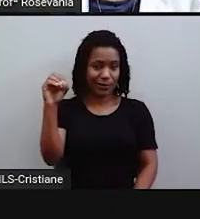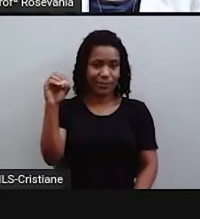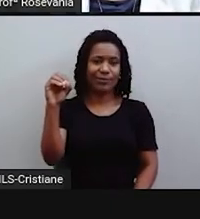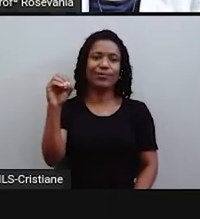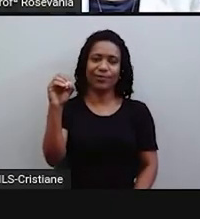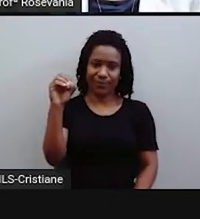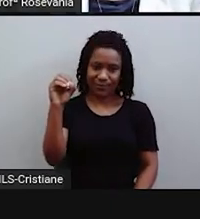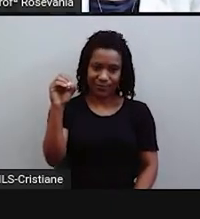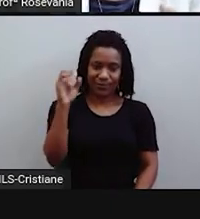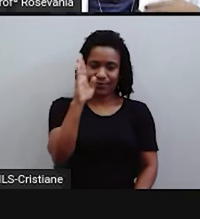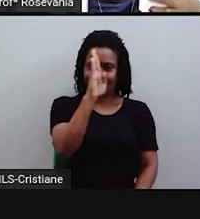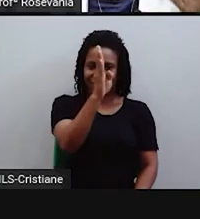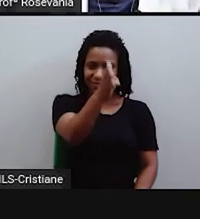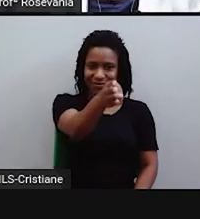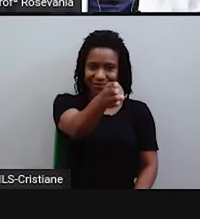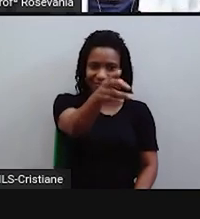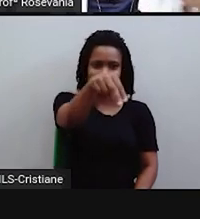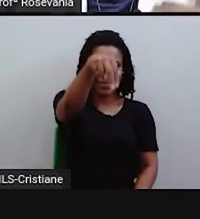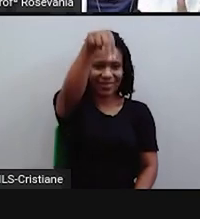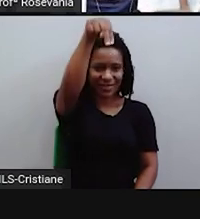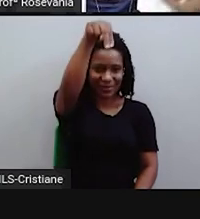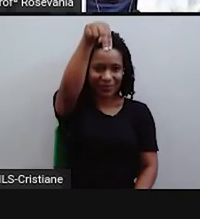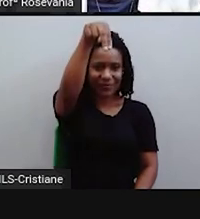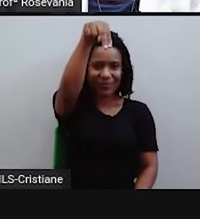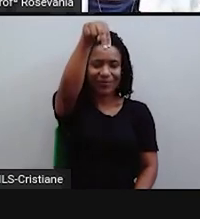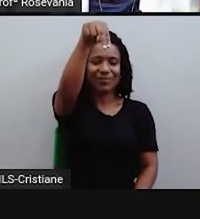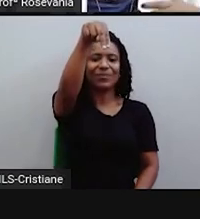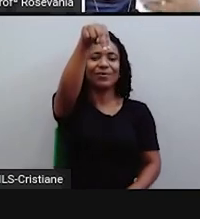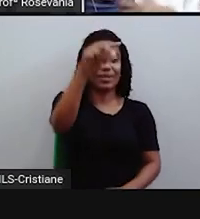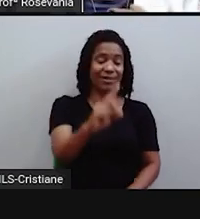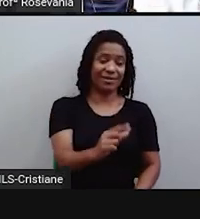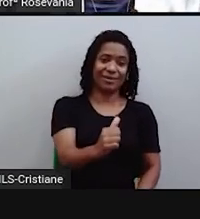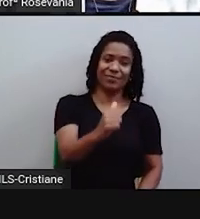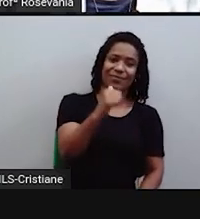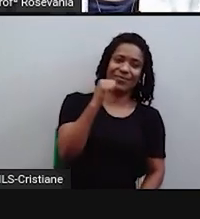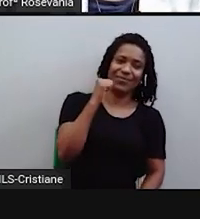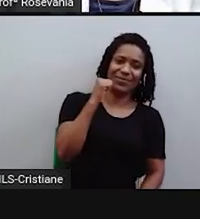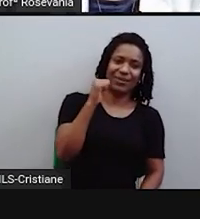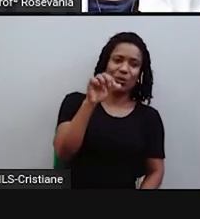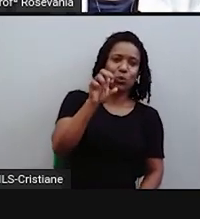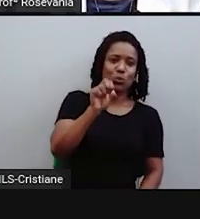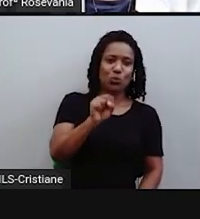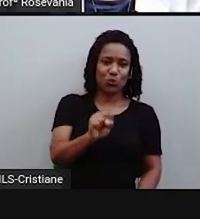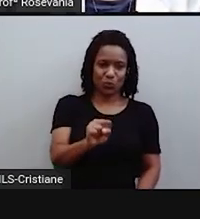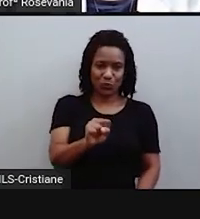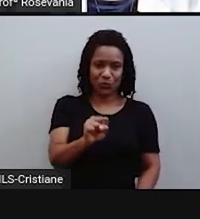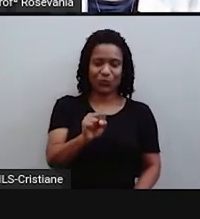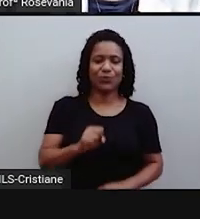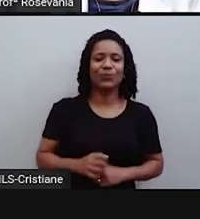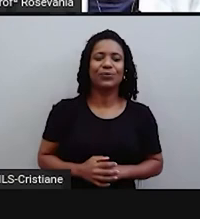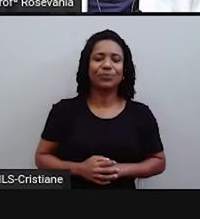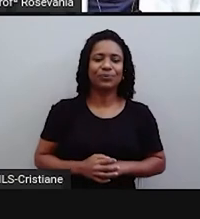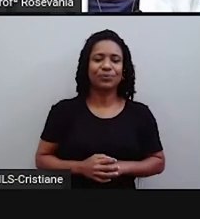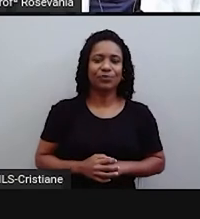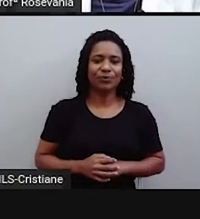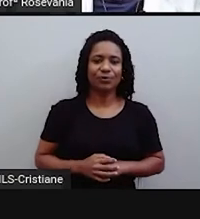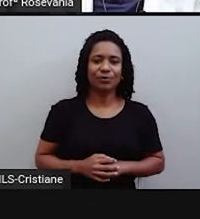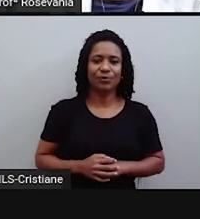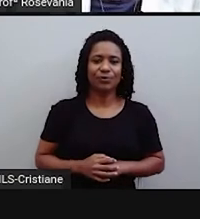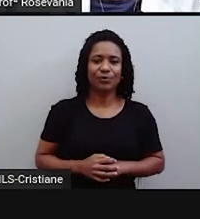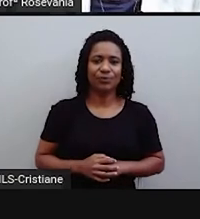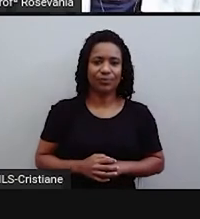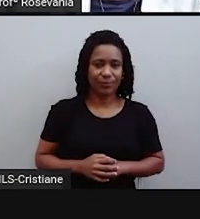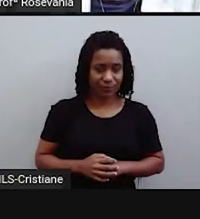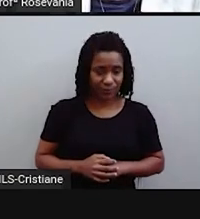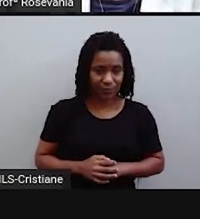o norte, né? A gente faz quase que o contrário, né, comparado com o hemisfério norte. Então,